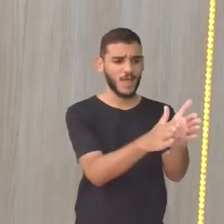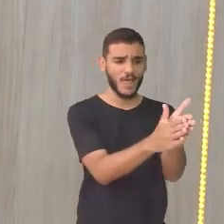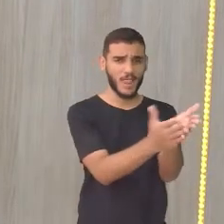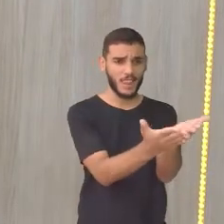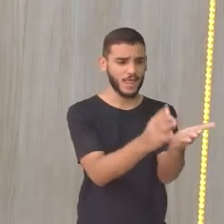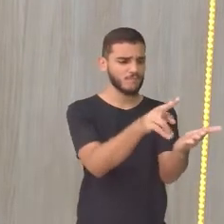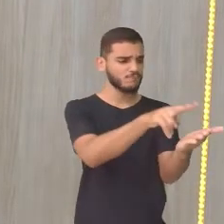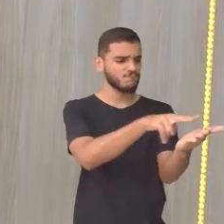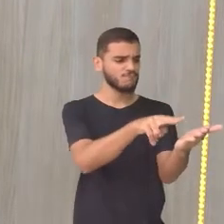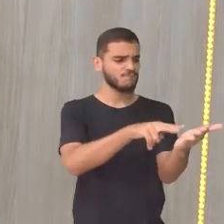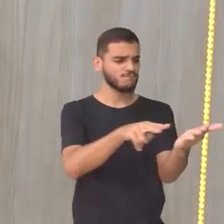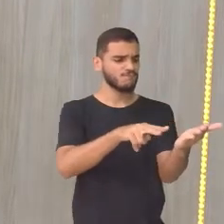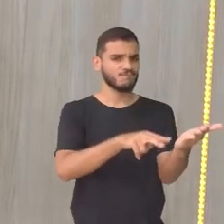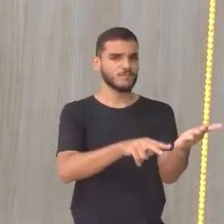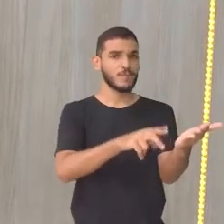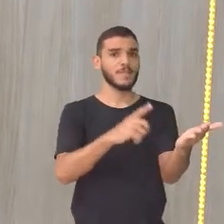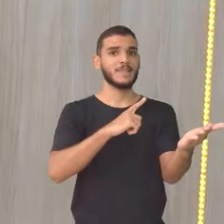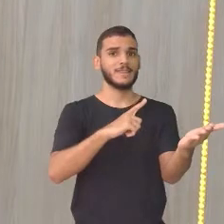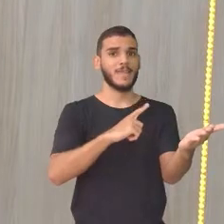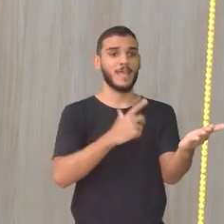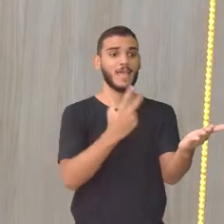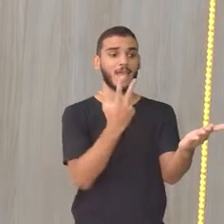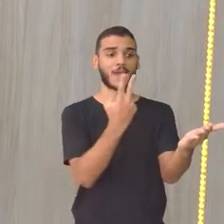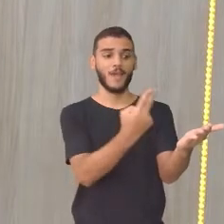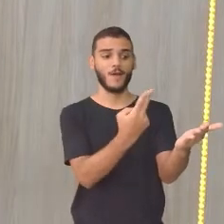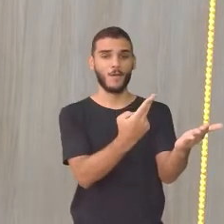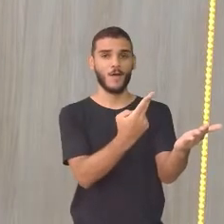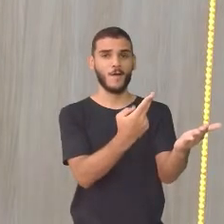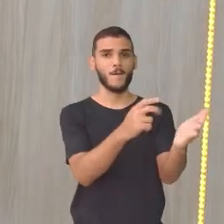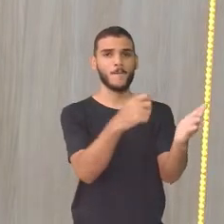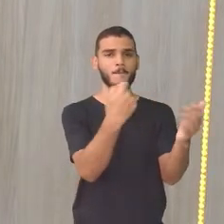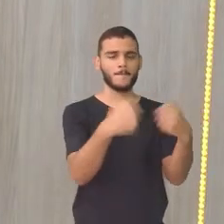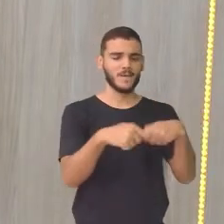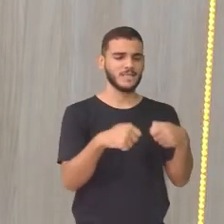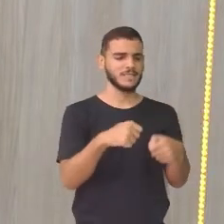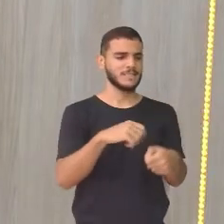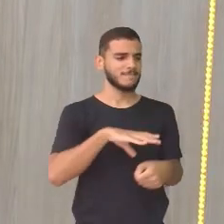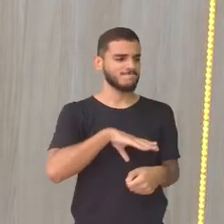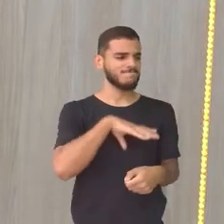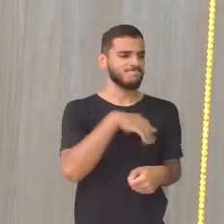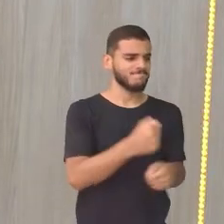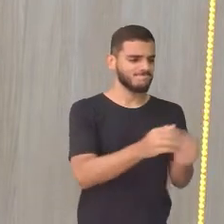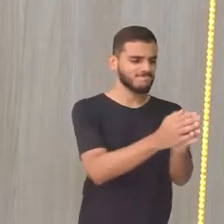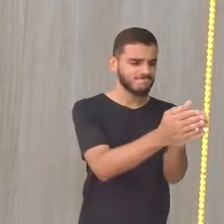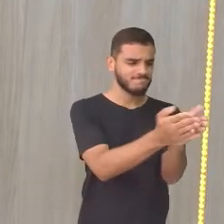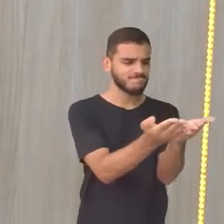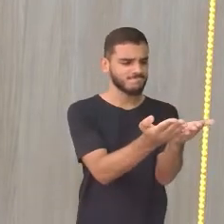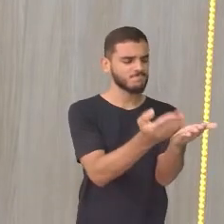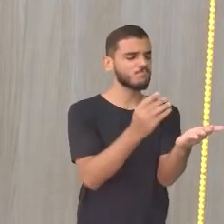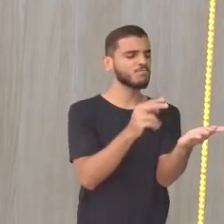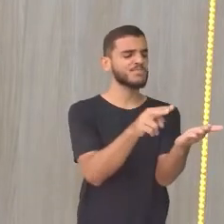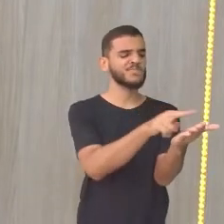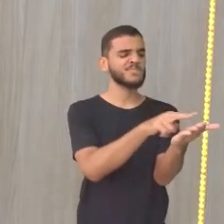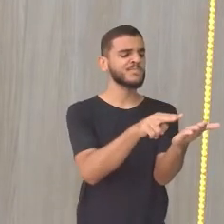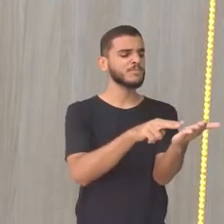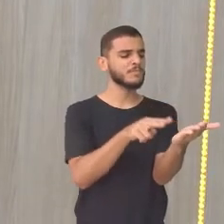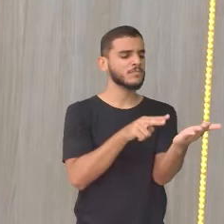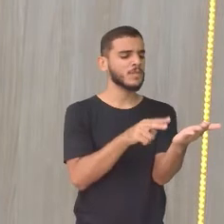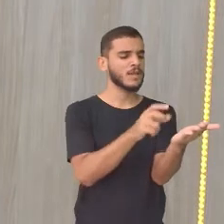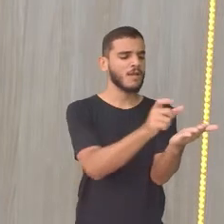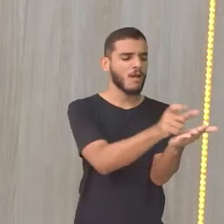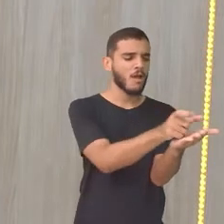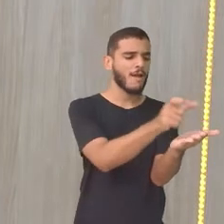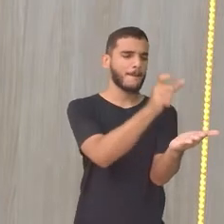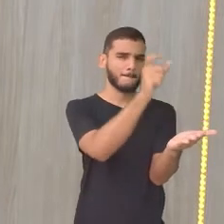professora Viviane falou, nós temos que ter a atitude de abrir o livro, não é? Começar a ler, escolher um livro. E aí, à medida